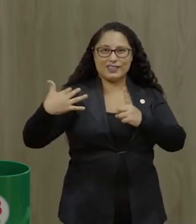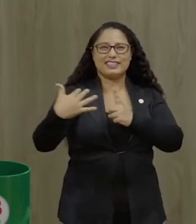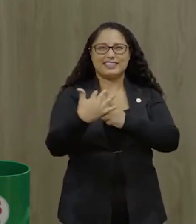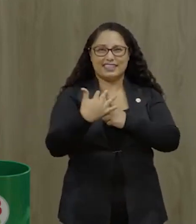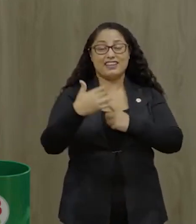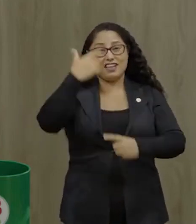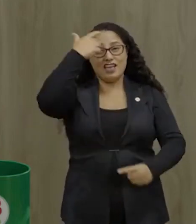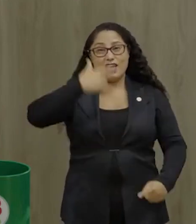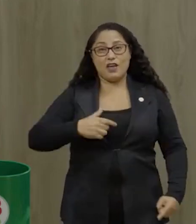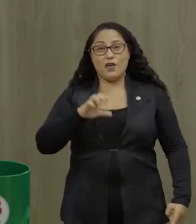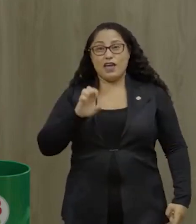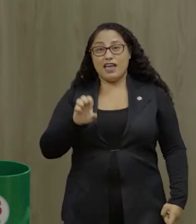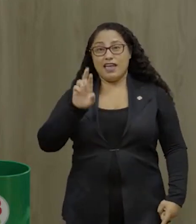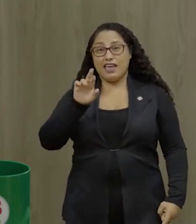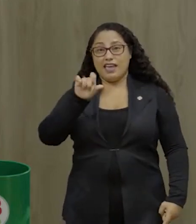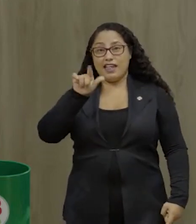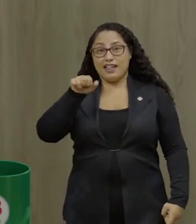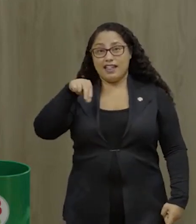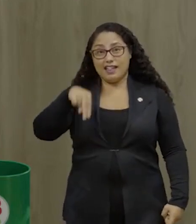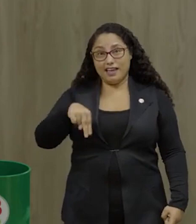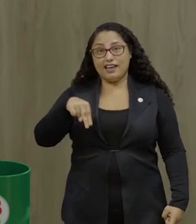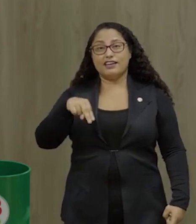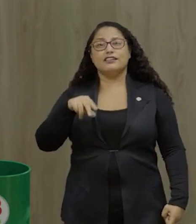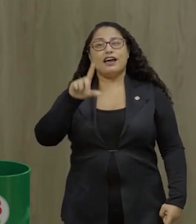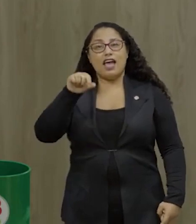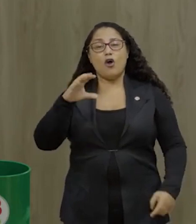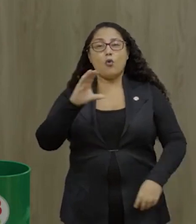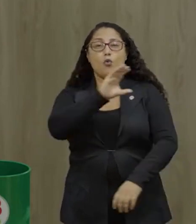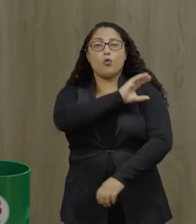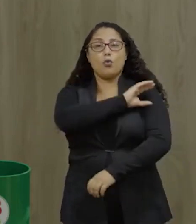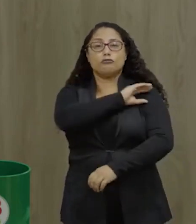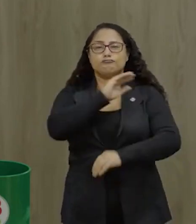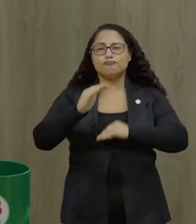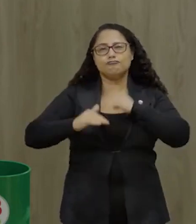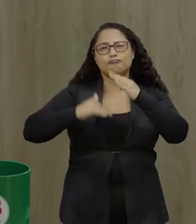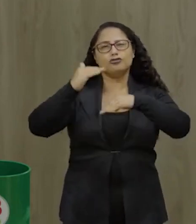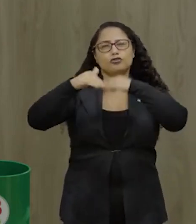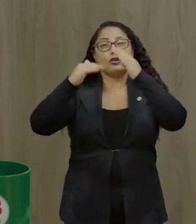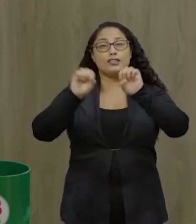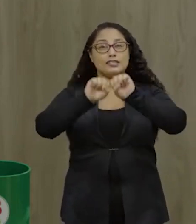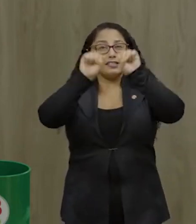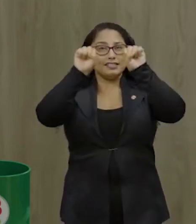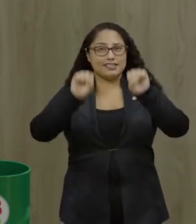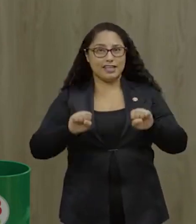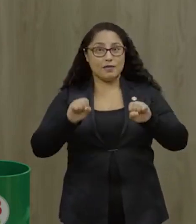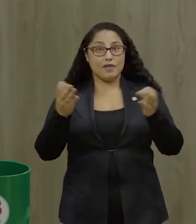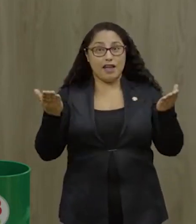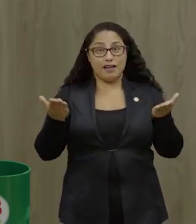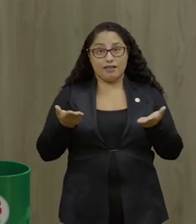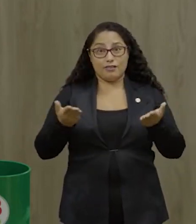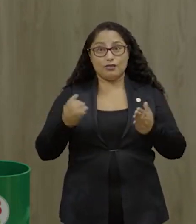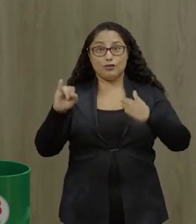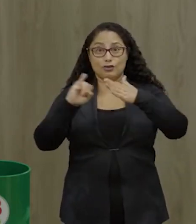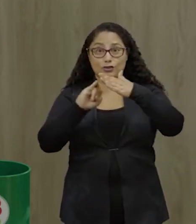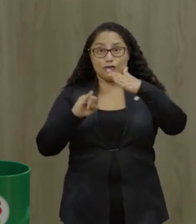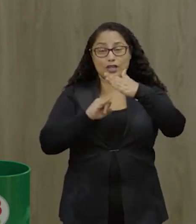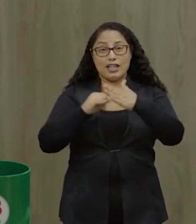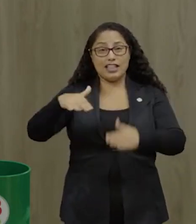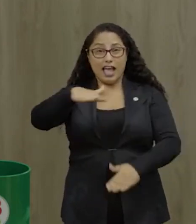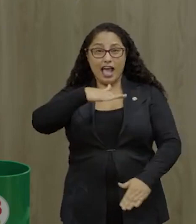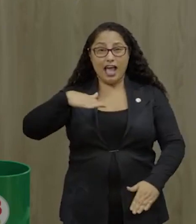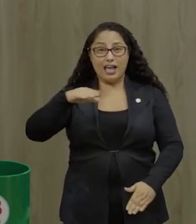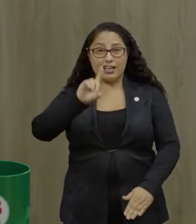sociedade. Eu sou Erlan Tostes, eu sou coordenador de desenvolvimento de sistemas aqui no Instituto, dentro da área